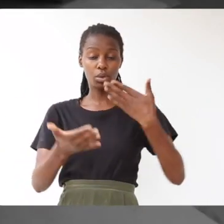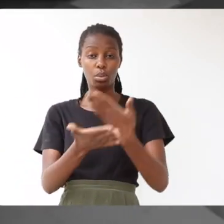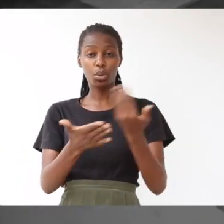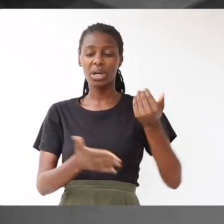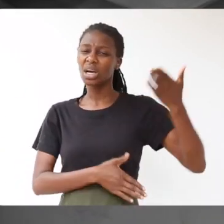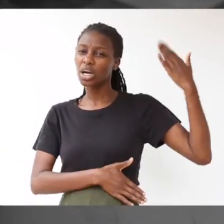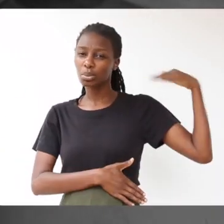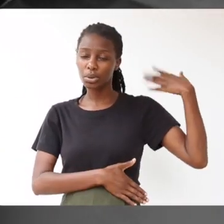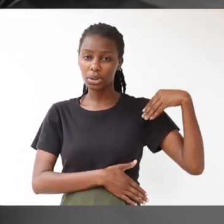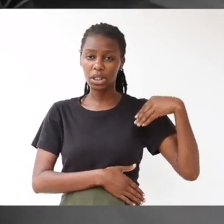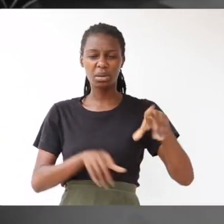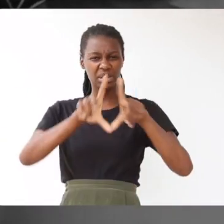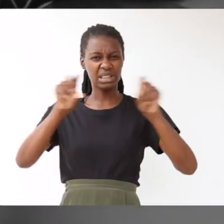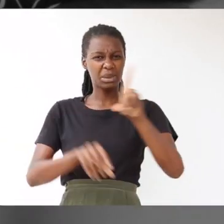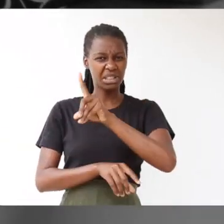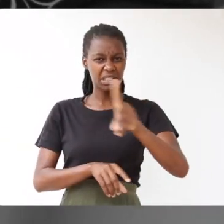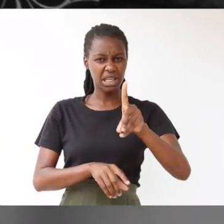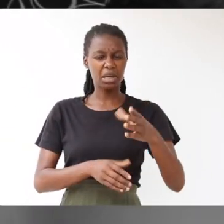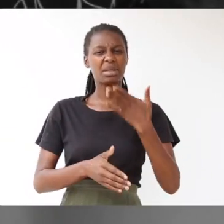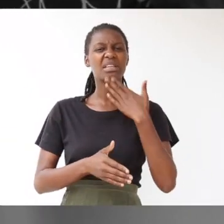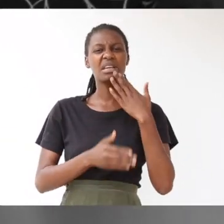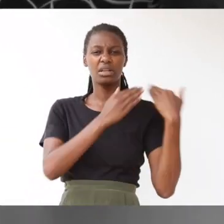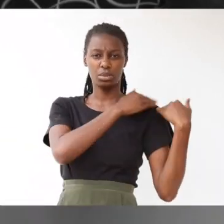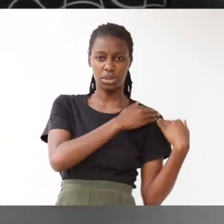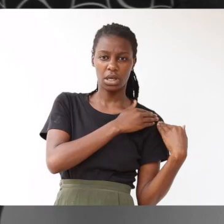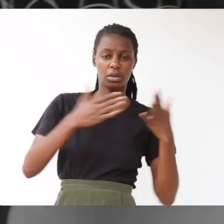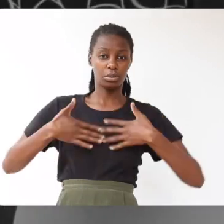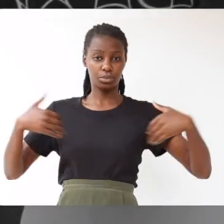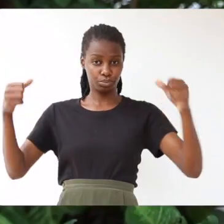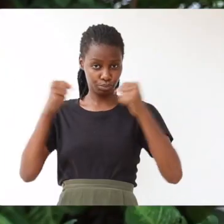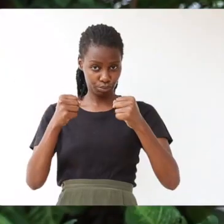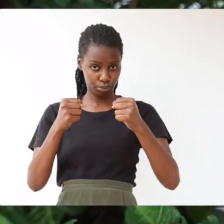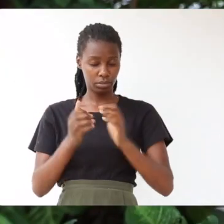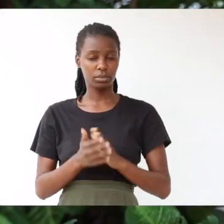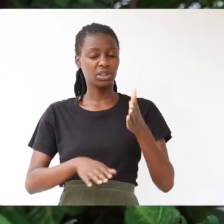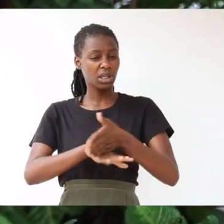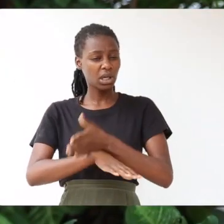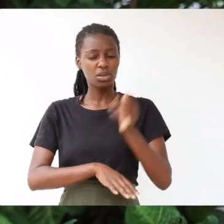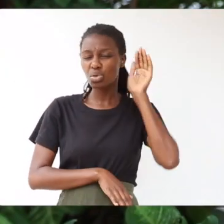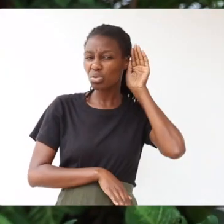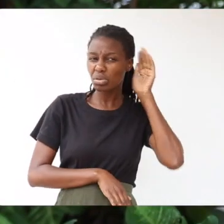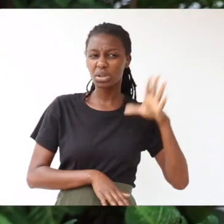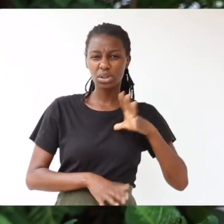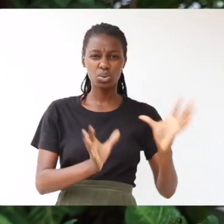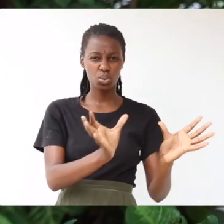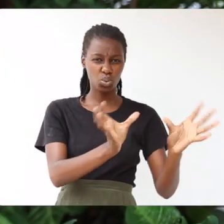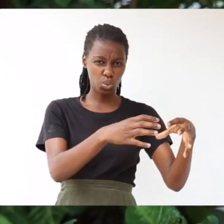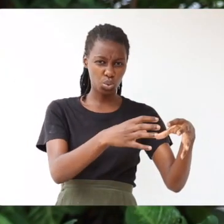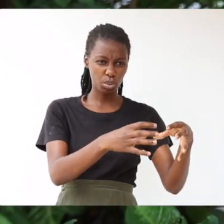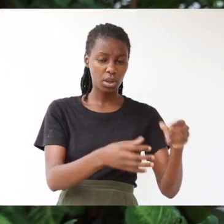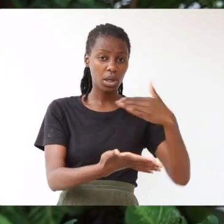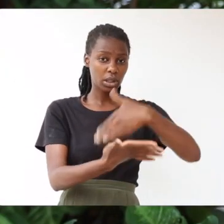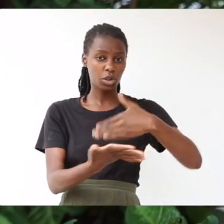na altura a deficiência pertencia ao Ministério da Saúde, ouvi falar que havia um grupo,